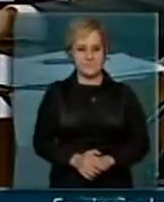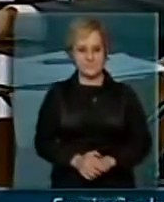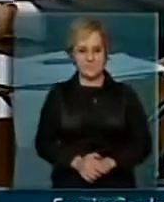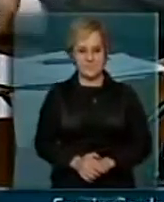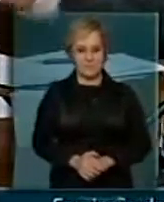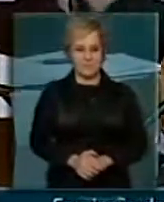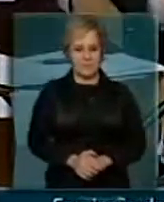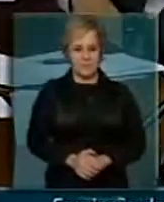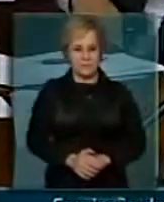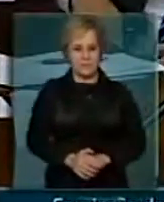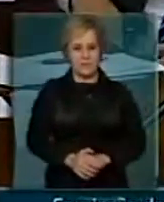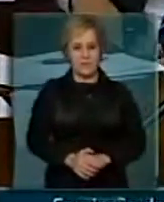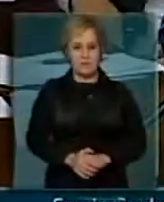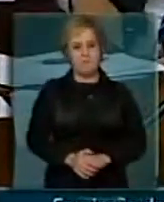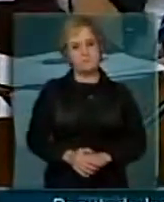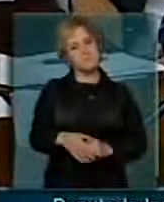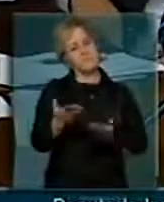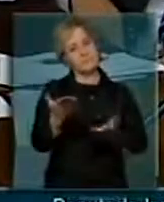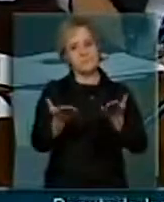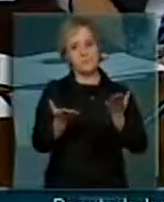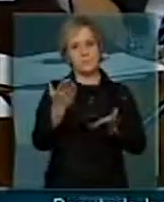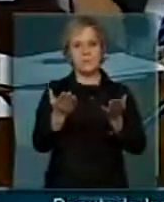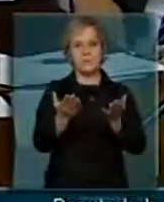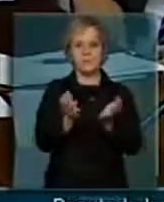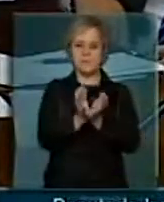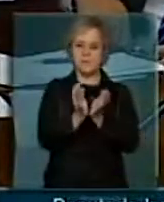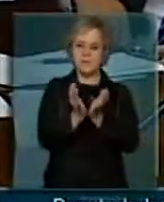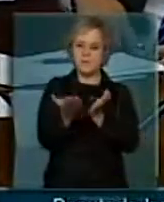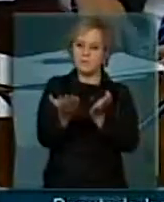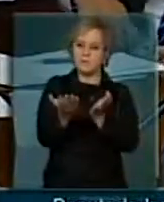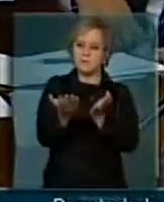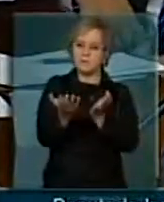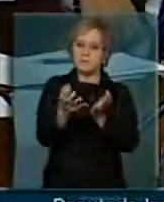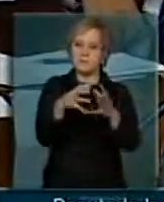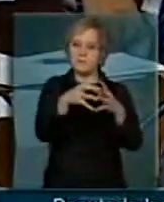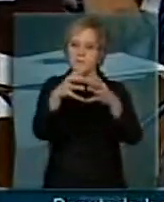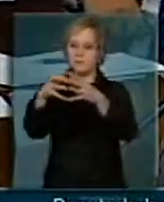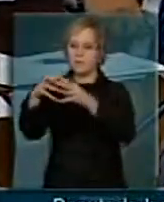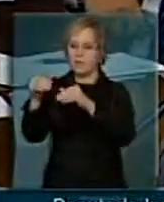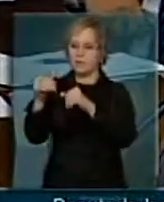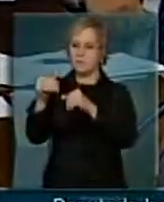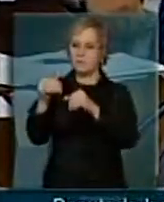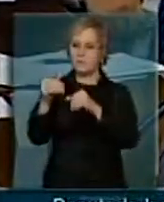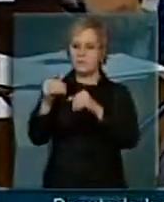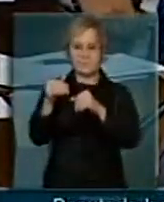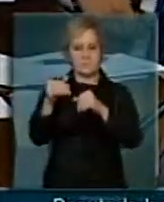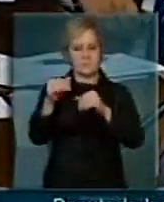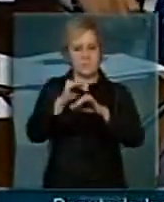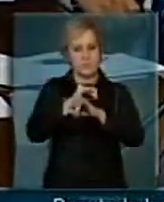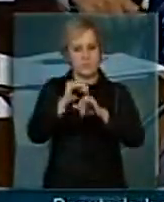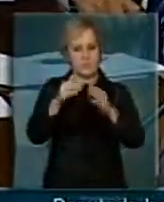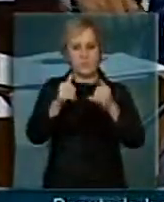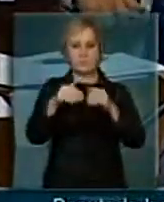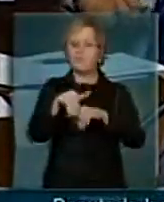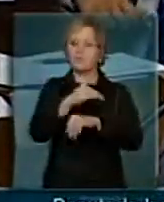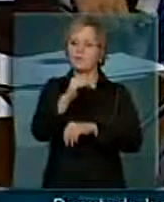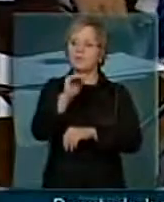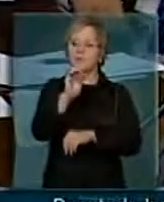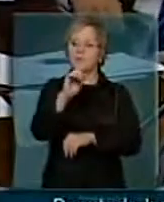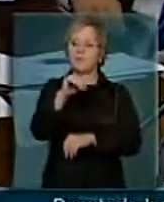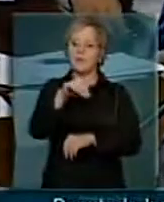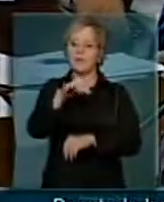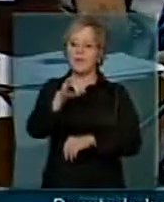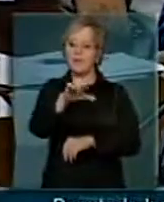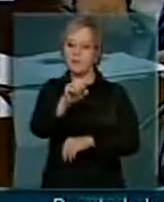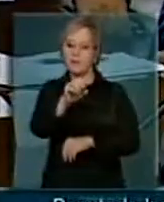Em relação à flexibilização dos endereços aí de emissoras, que foi aqui dito, nós temos casos,